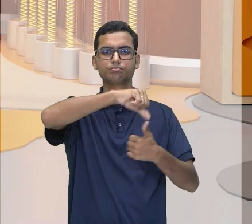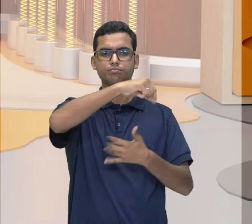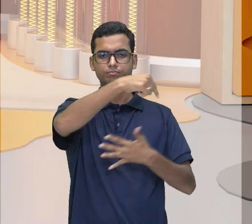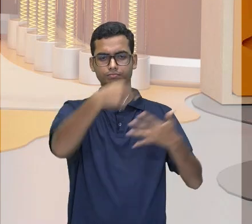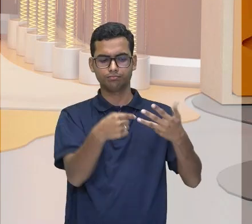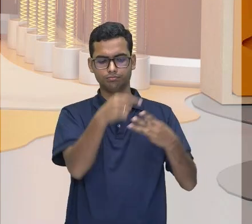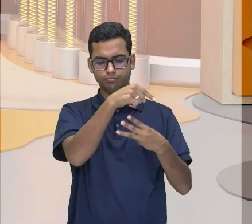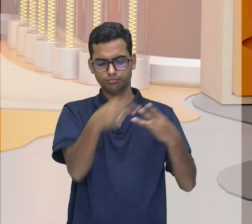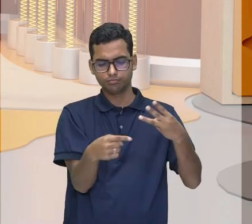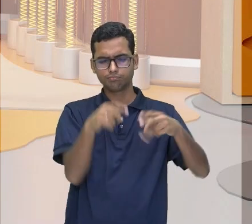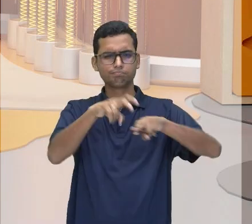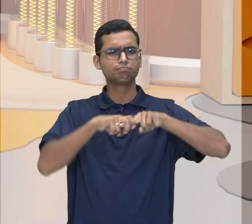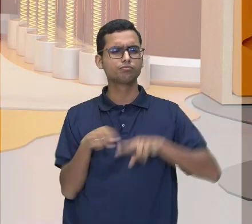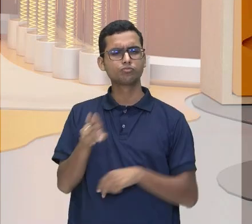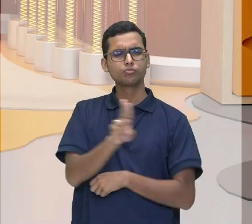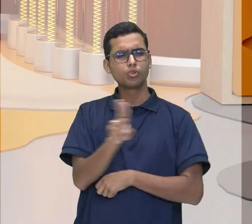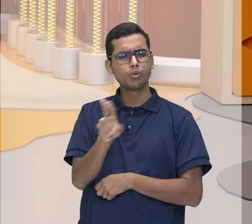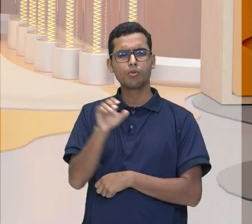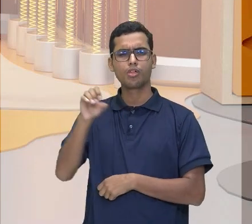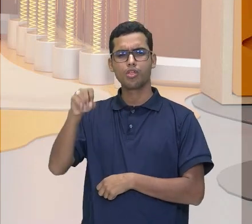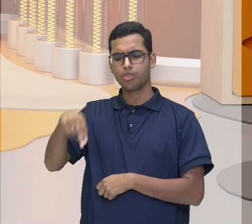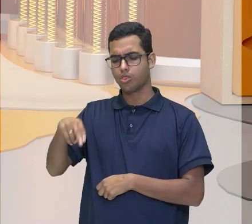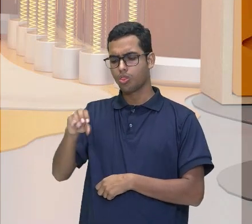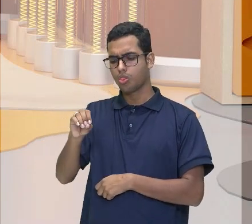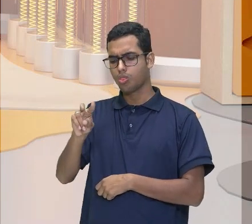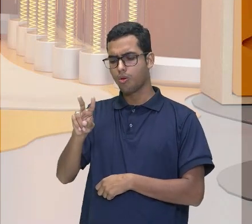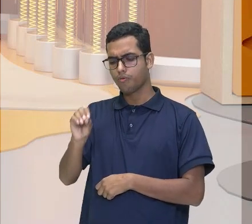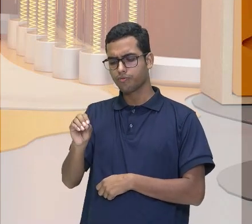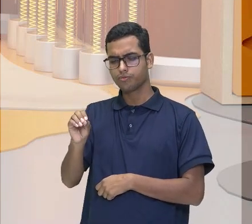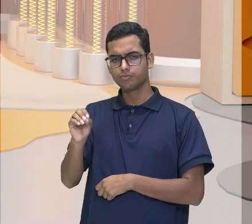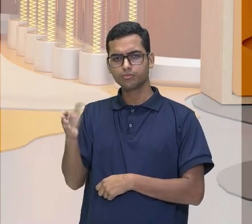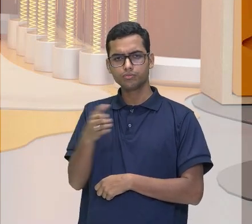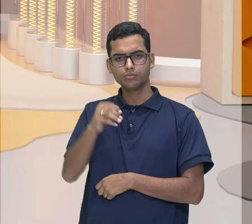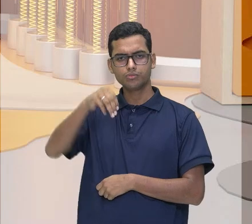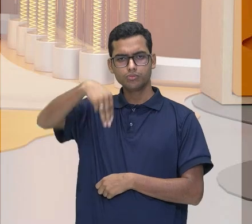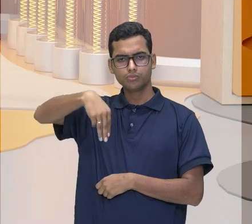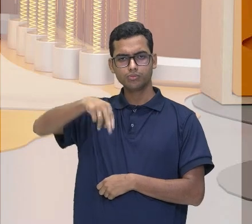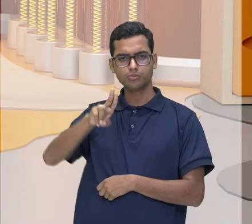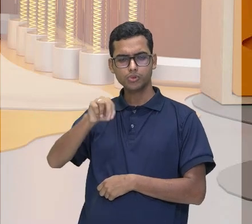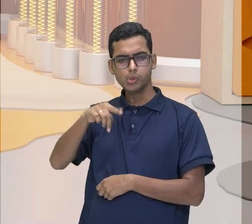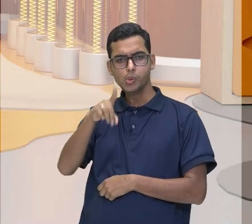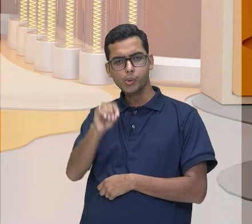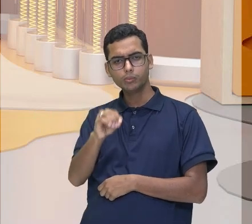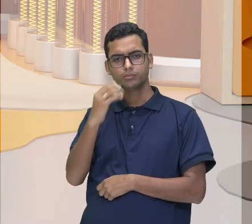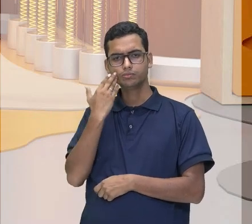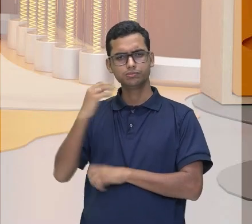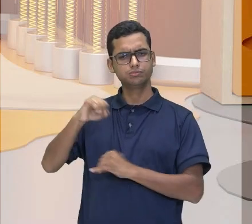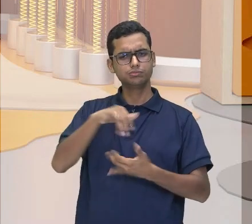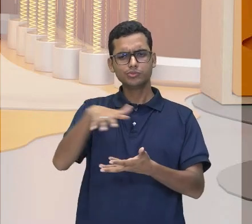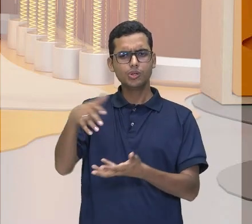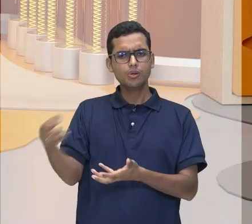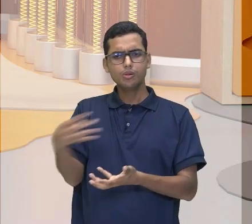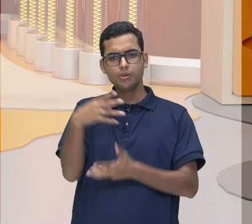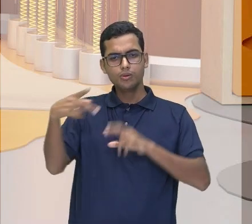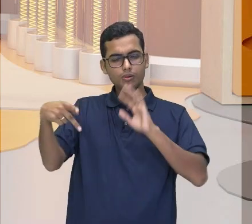de Novo Mundo, Esse mapa representa justamente o imaginário europeu acerca das